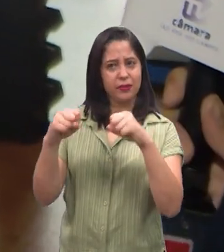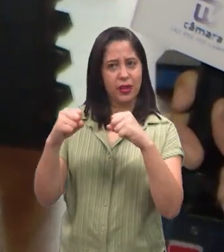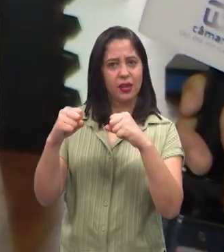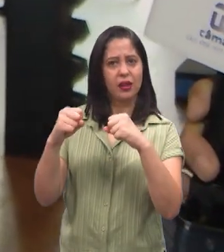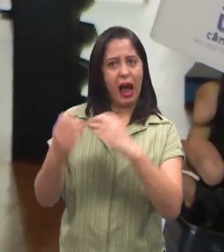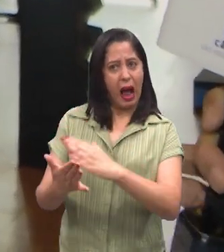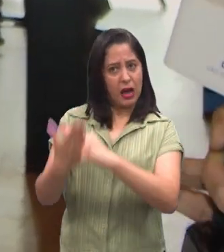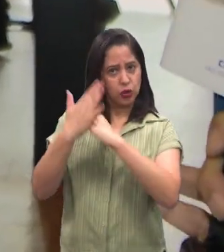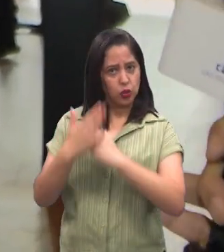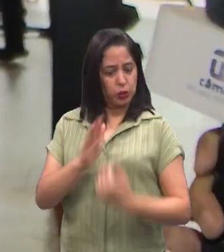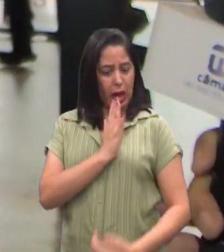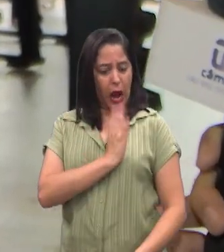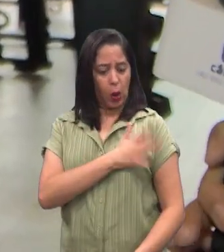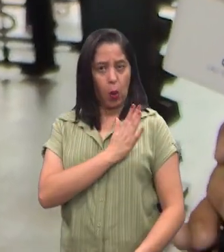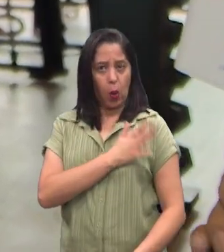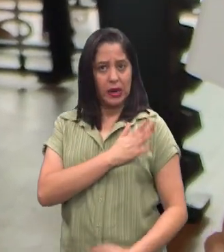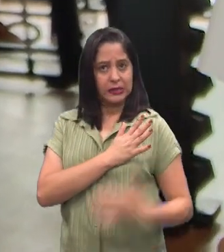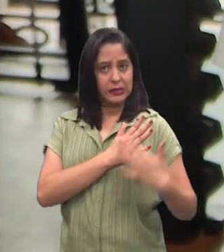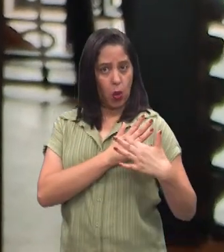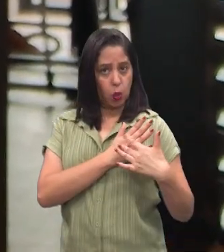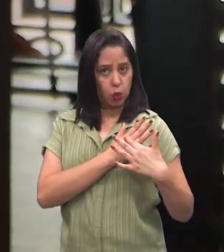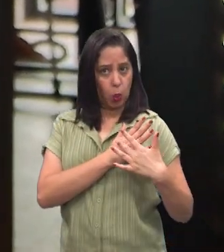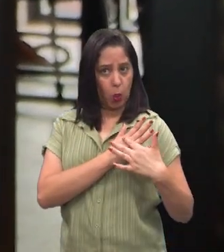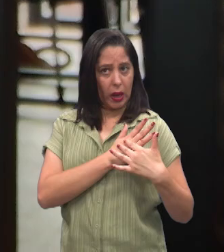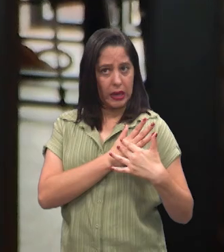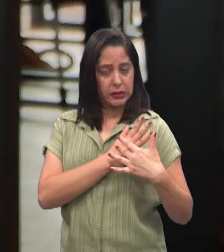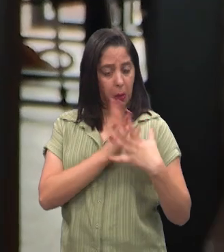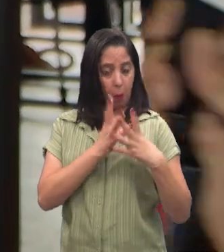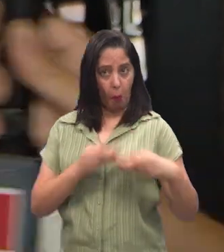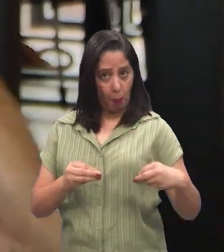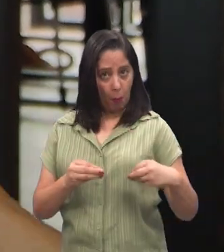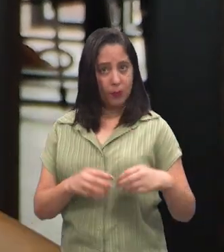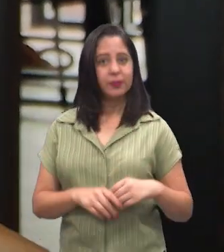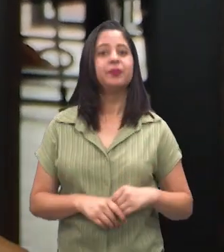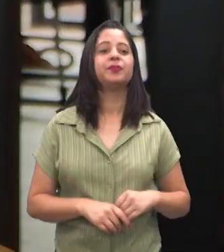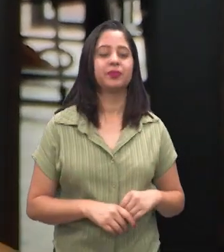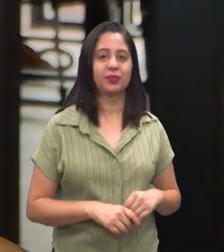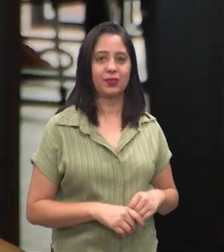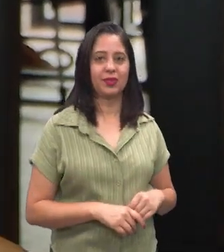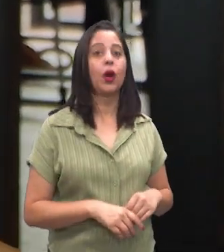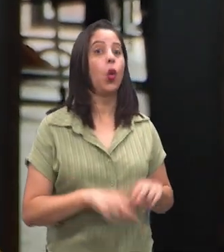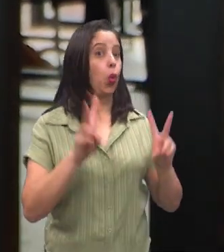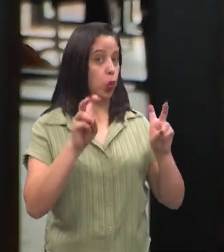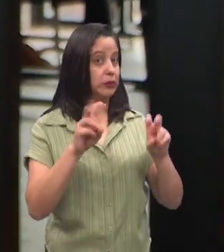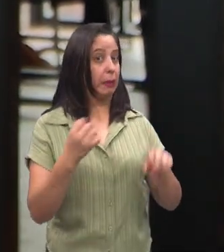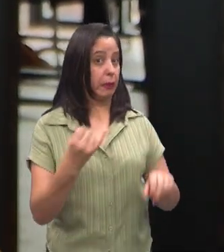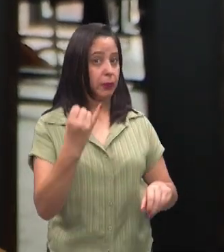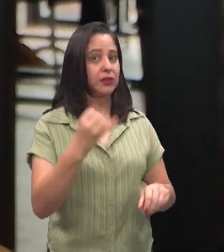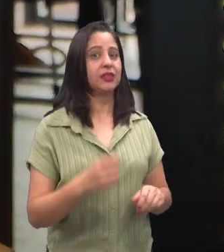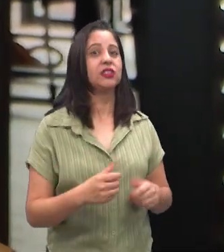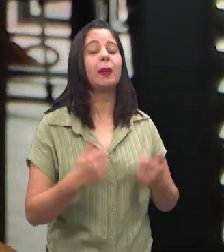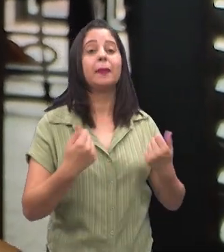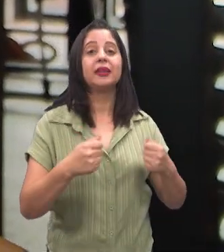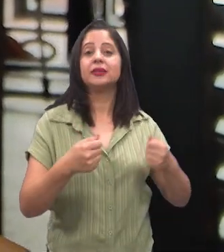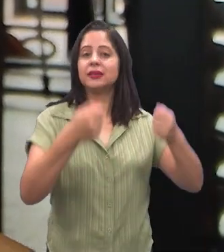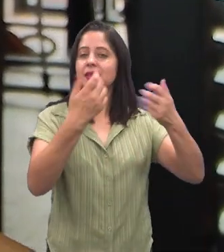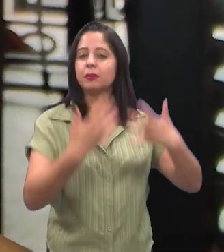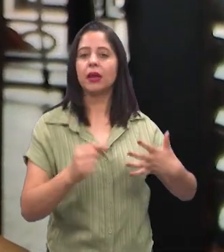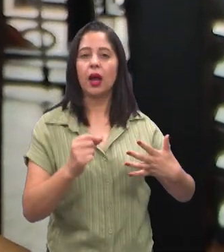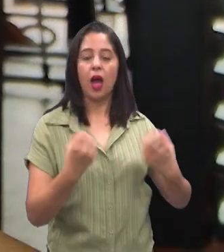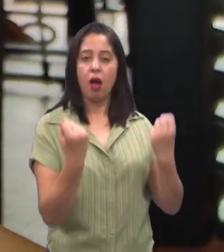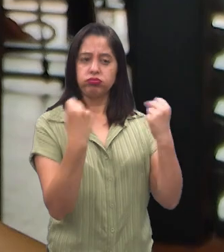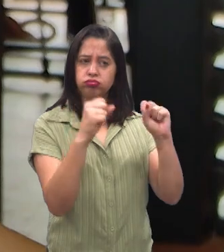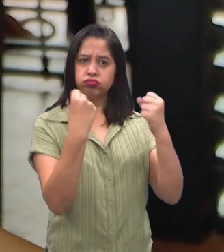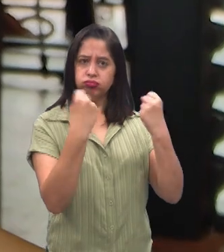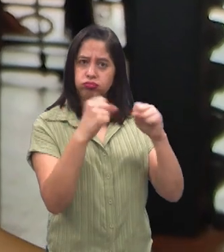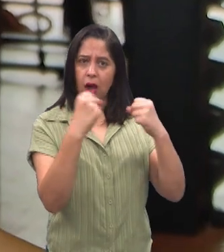aí da atividade física ajuda a prevenir essas doenças cardiovasculares? Legal, um tema super bacana, que a gente precisa destacar que o exercício tem um